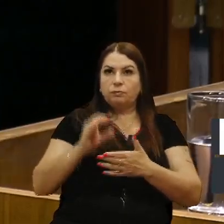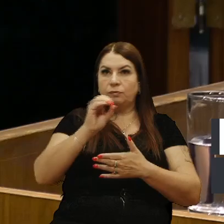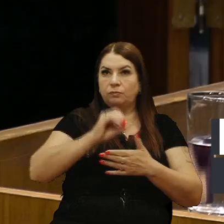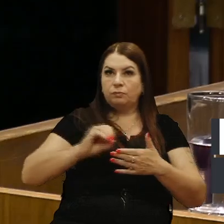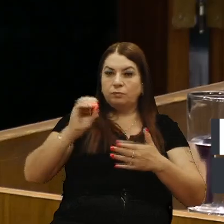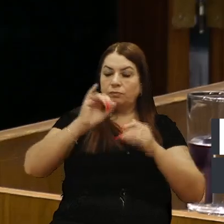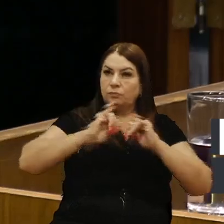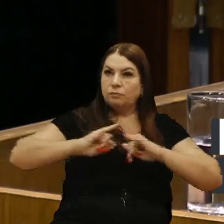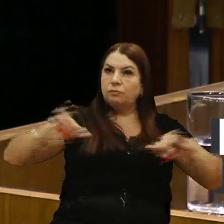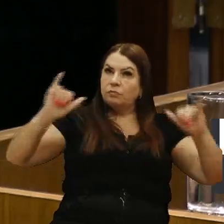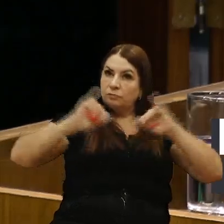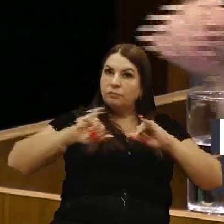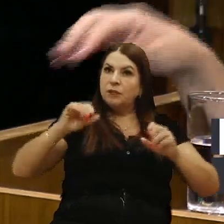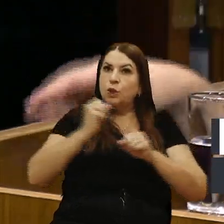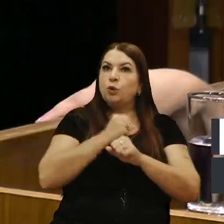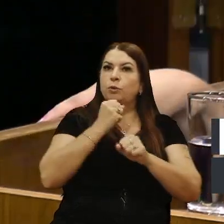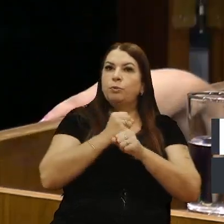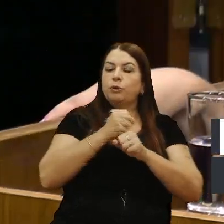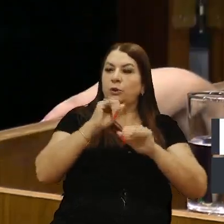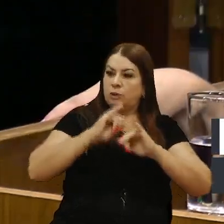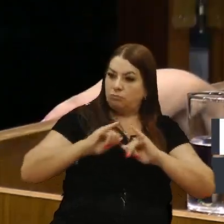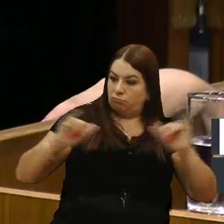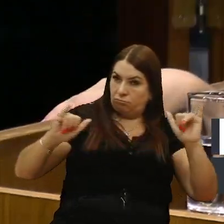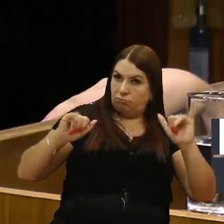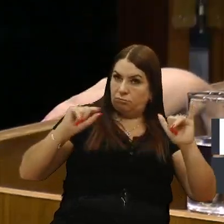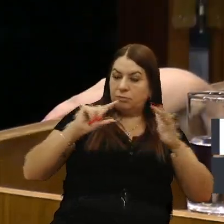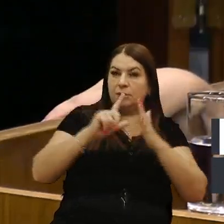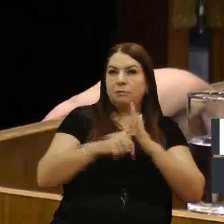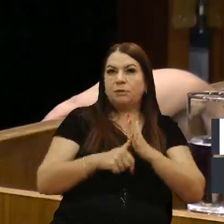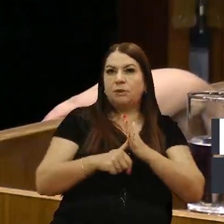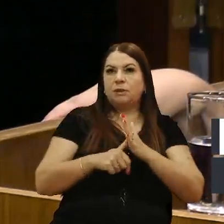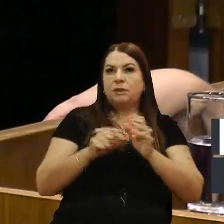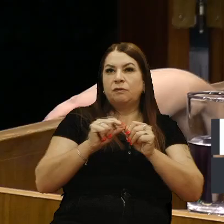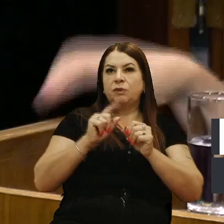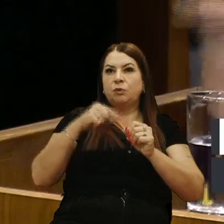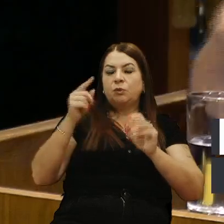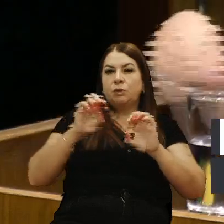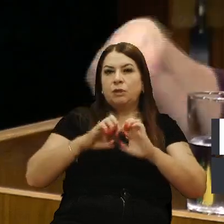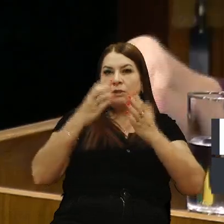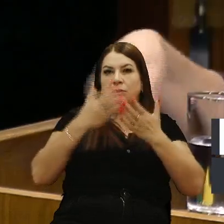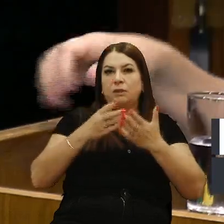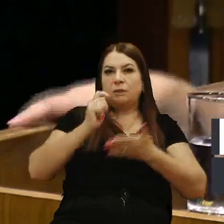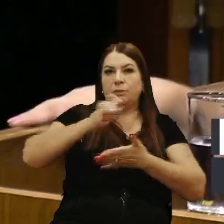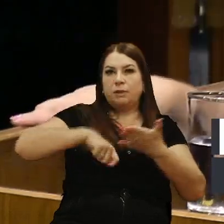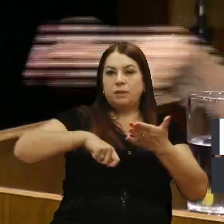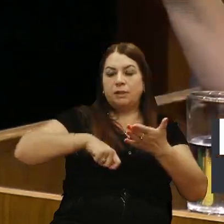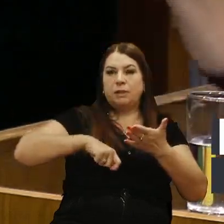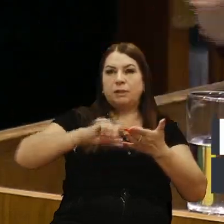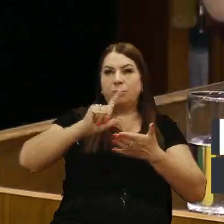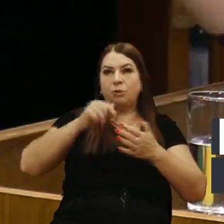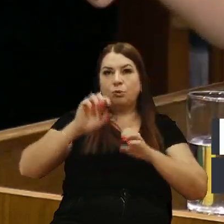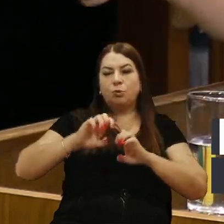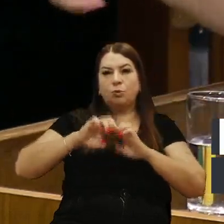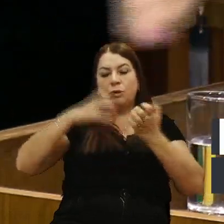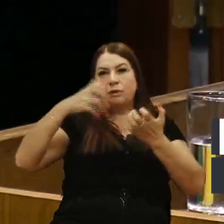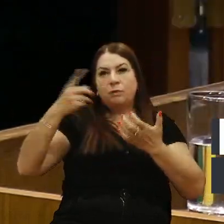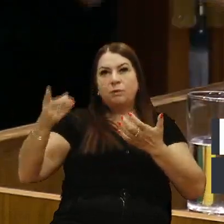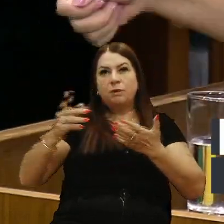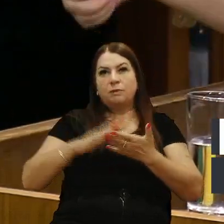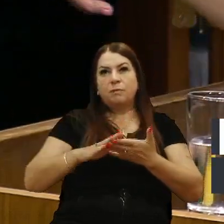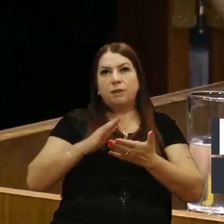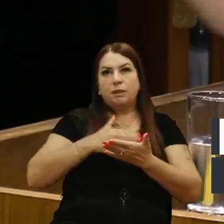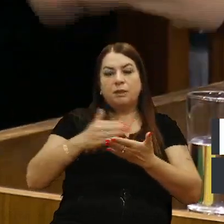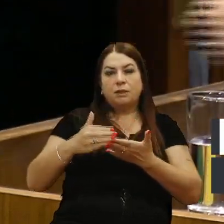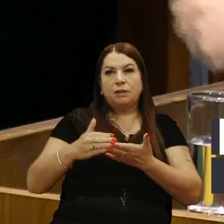em anunciar obras. Eles anunciam, depois eles fazem um outro evento para assinar, depois eles fazem um outro evento que